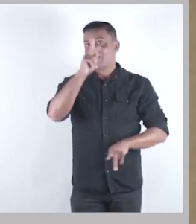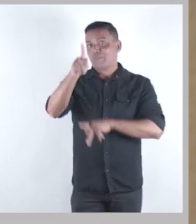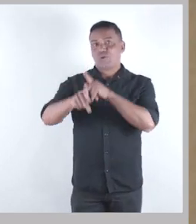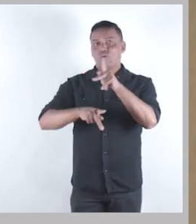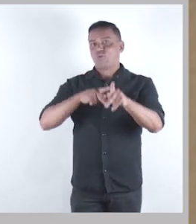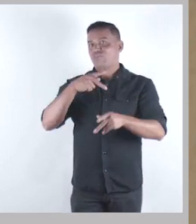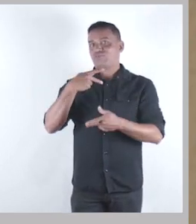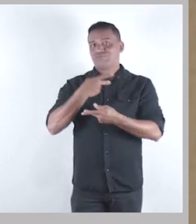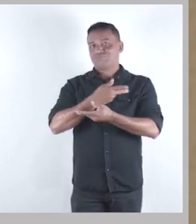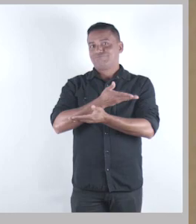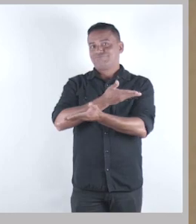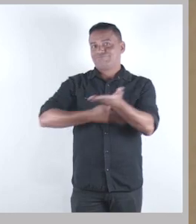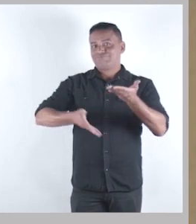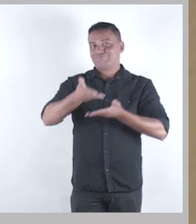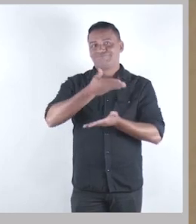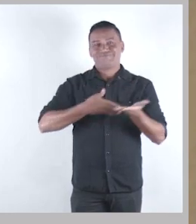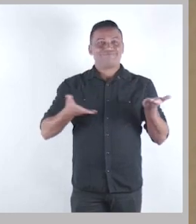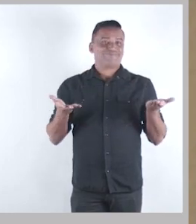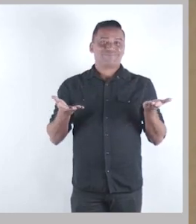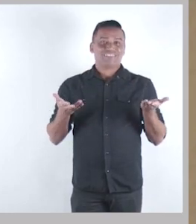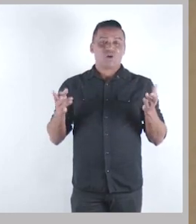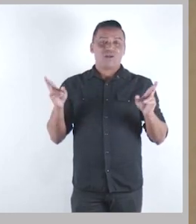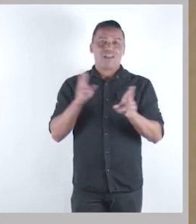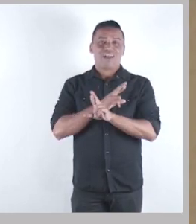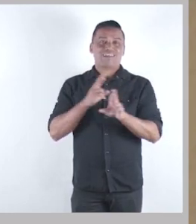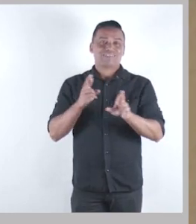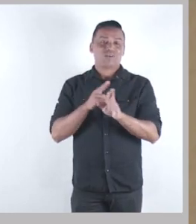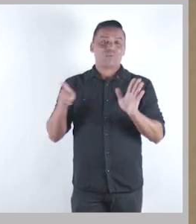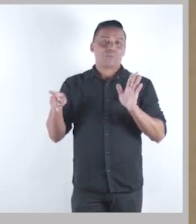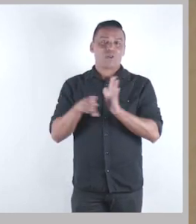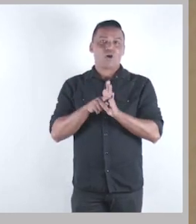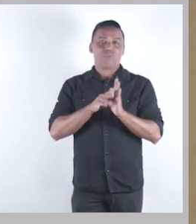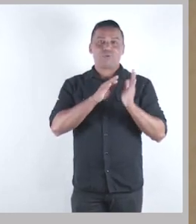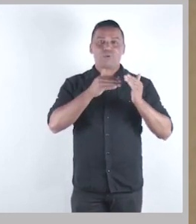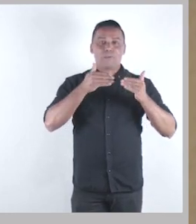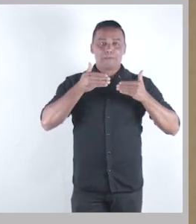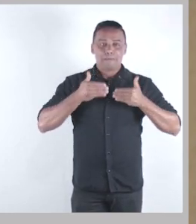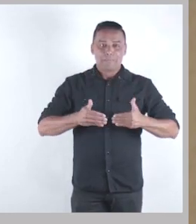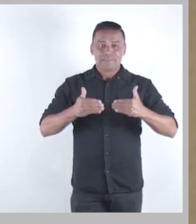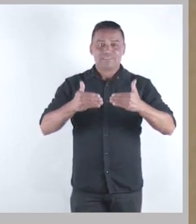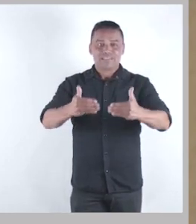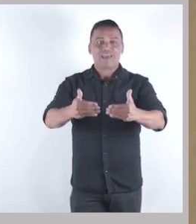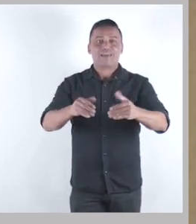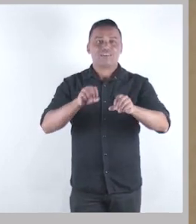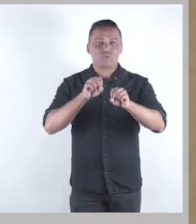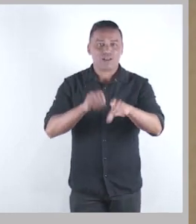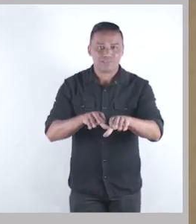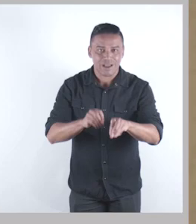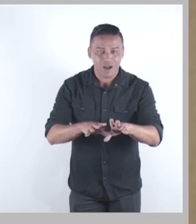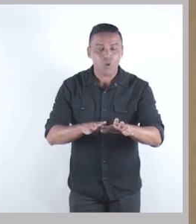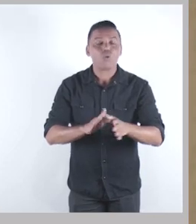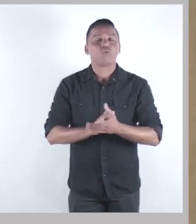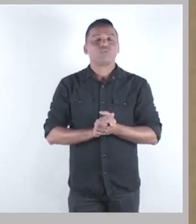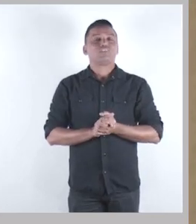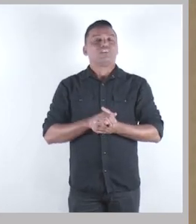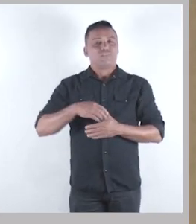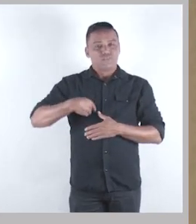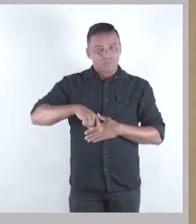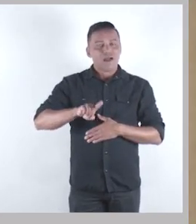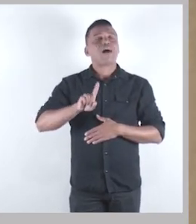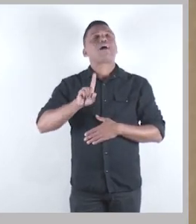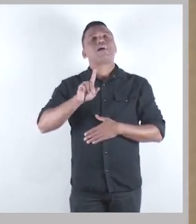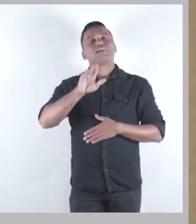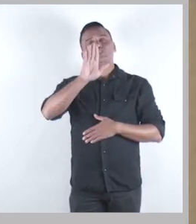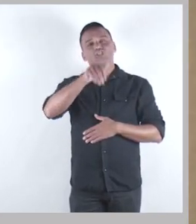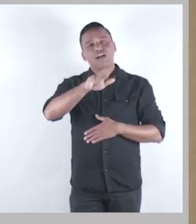bibliotecas comunitárias são da comunidade, não têm uma relação direta oficial com o Ministério da Educação. Mas elas depois também batem-nos à porta, mandam uma carta, temos